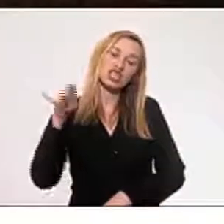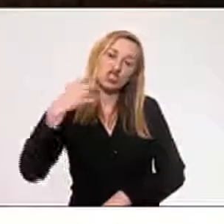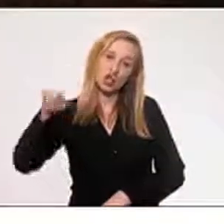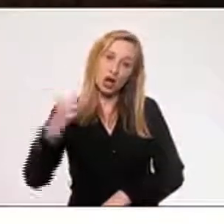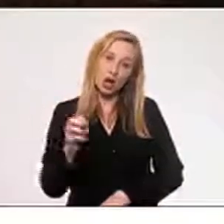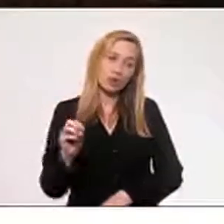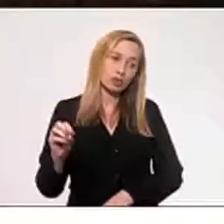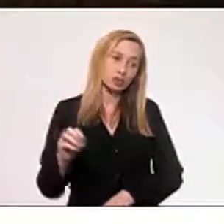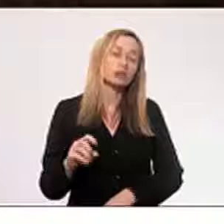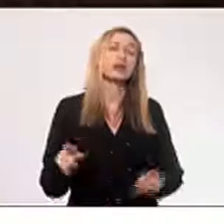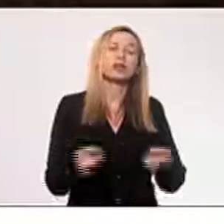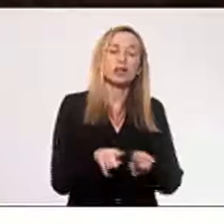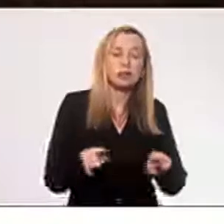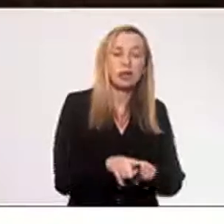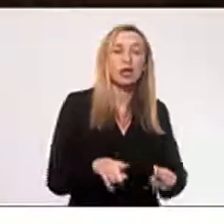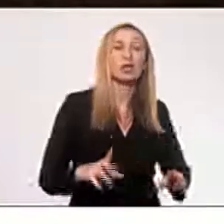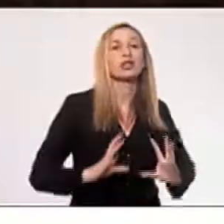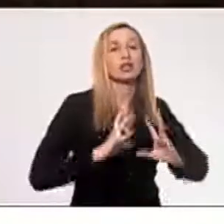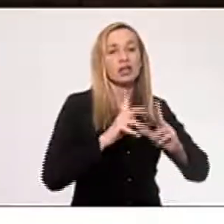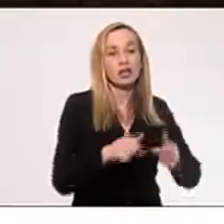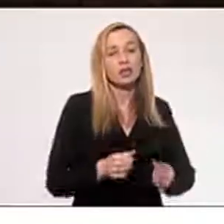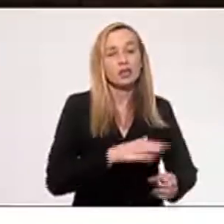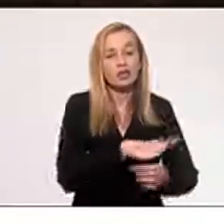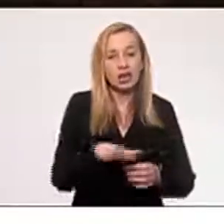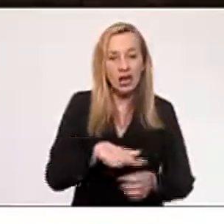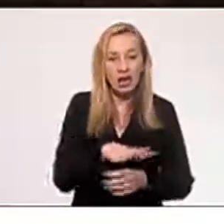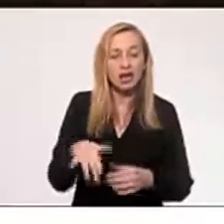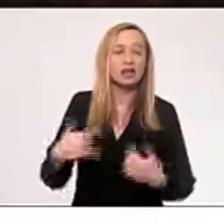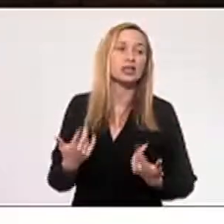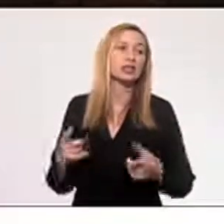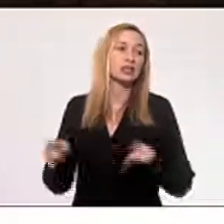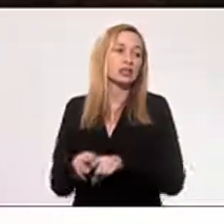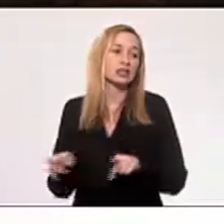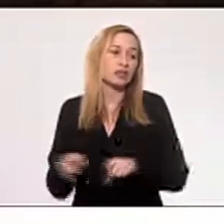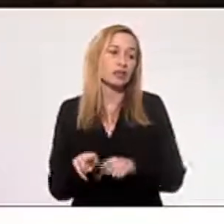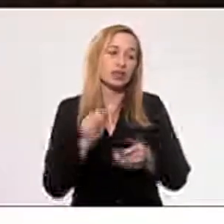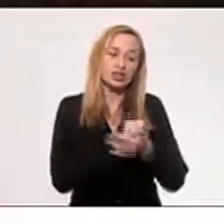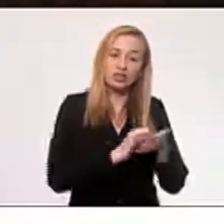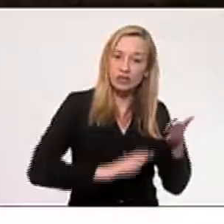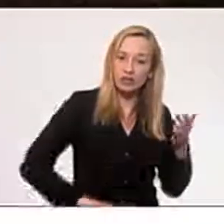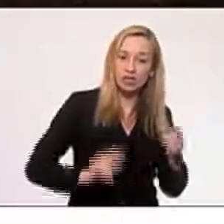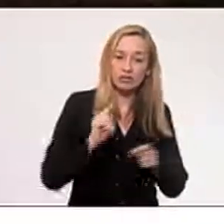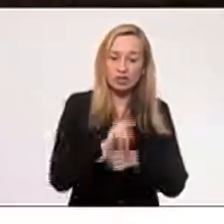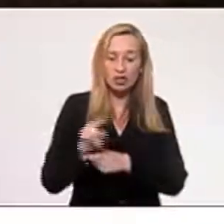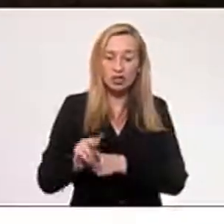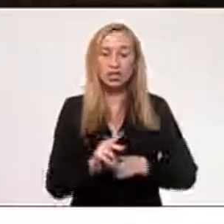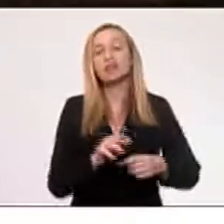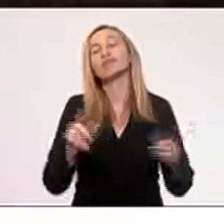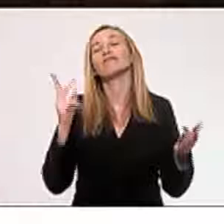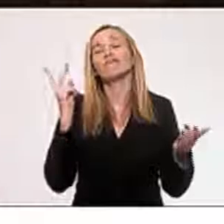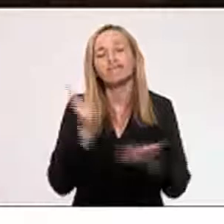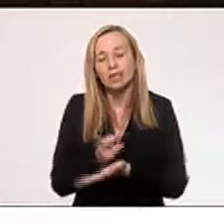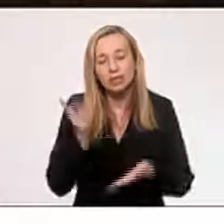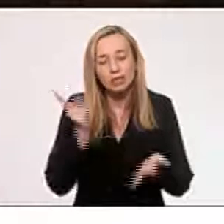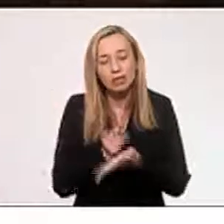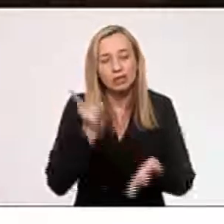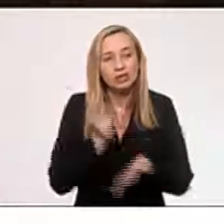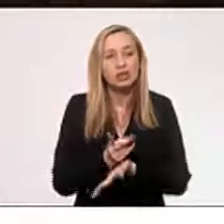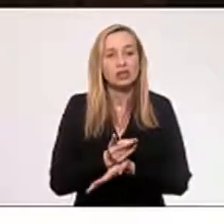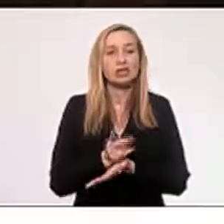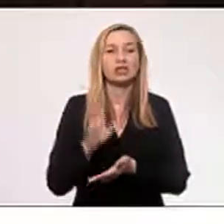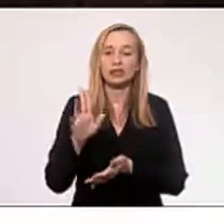atividades de limpeza e manutenção, não havia recursos para manter em funcionamento as atividades de vigilância da universidade, e mesmo assim,